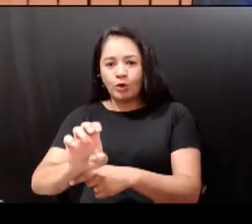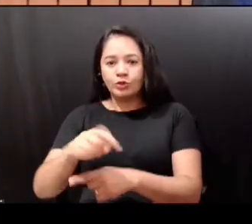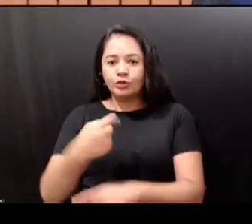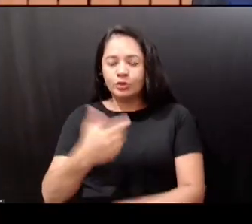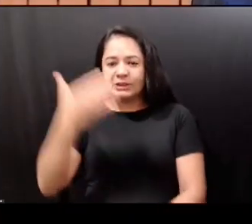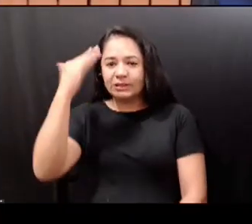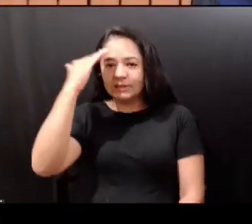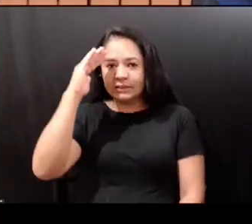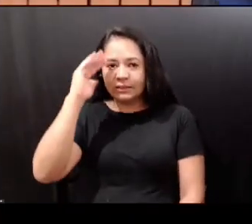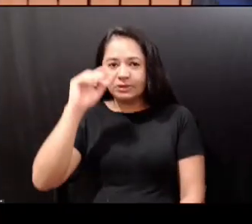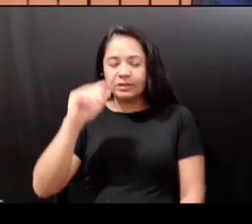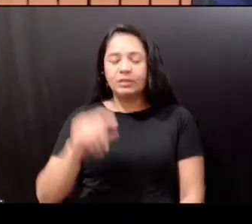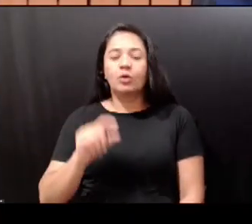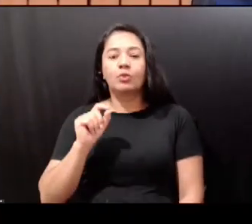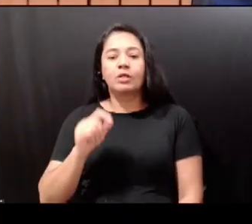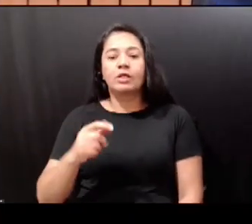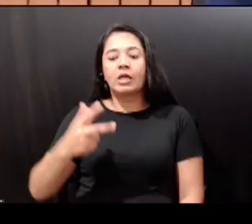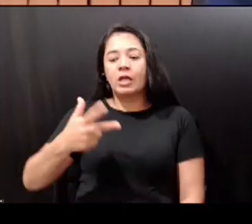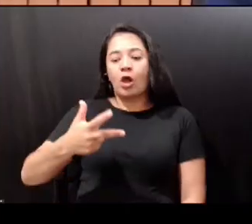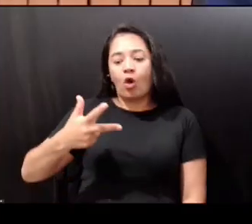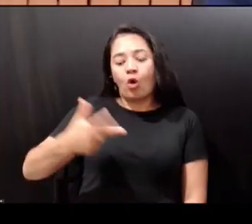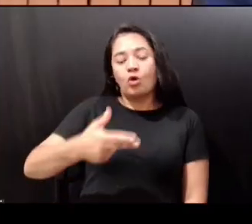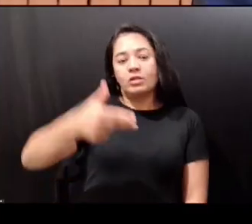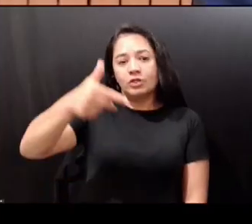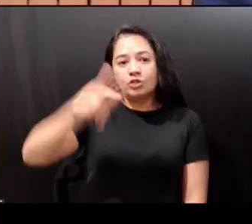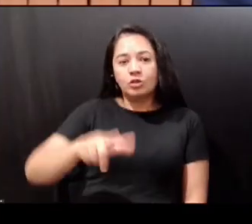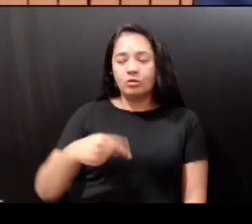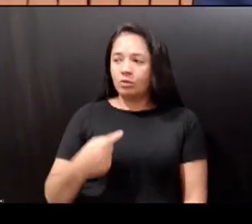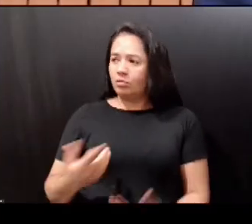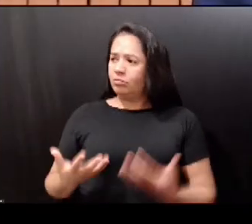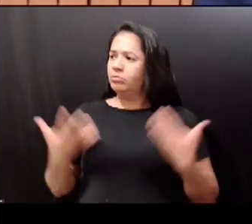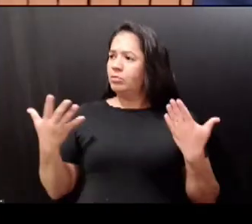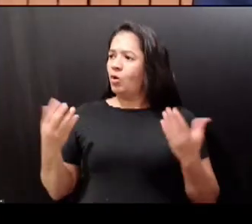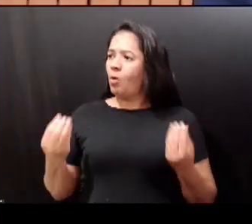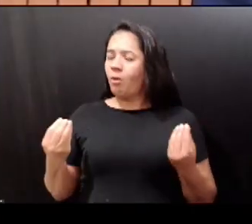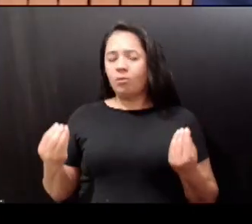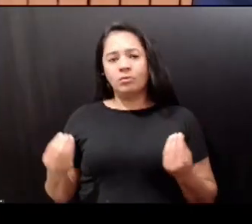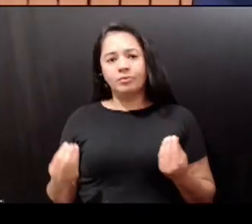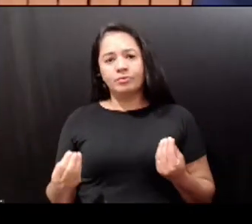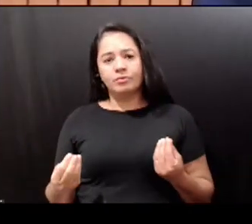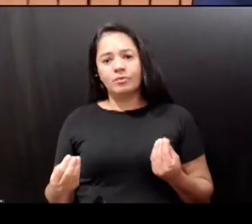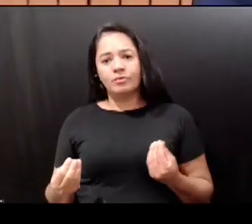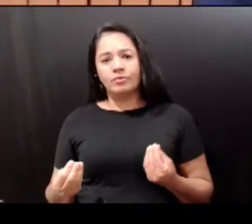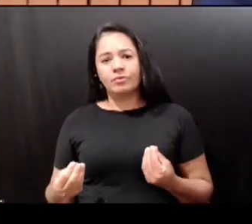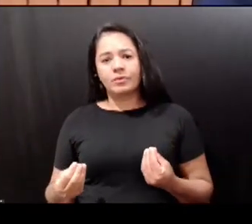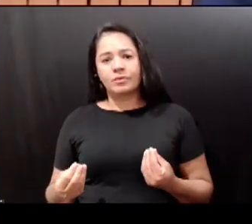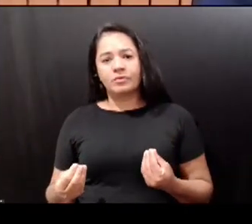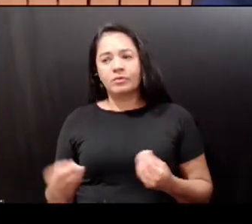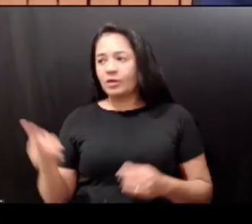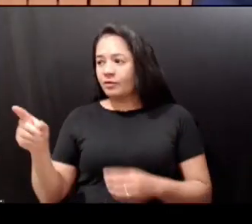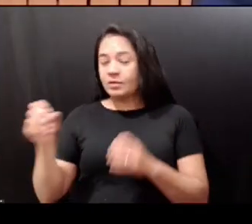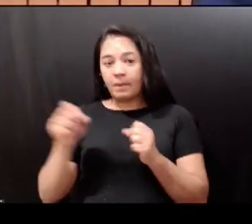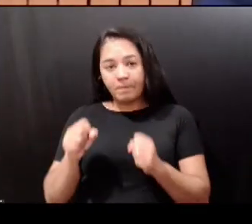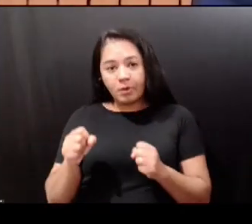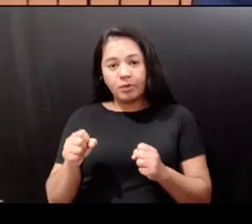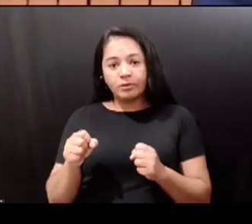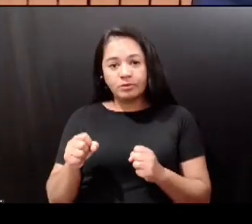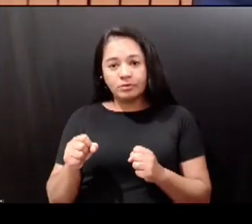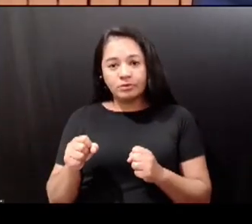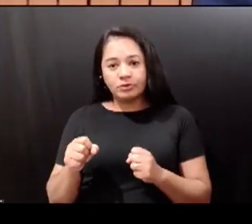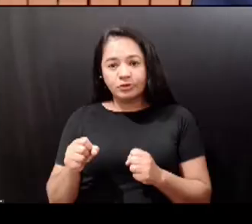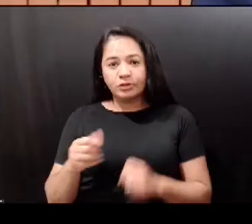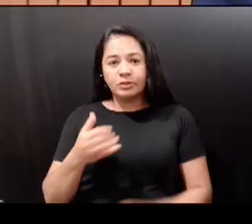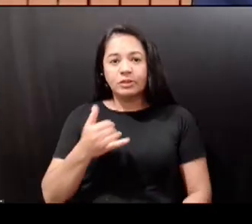dia, nos surpreendeu que com esse tal de recorte, você pode interromper o fornecimento de